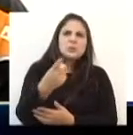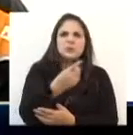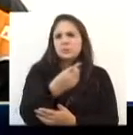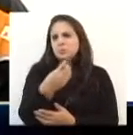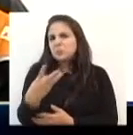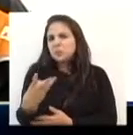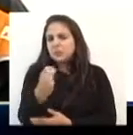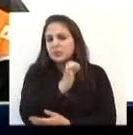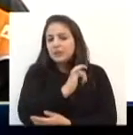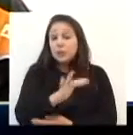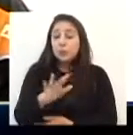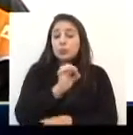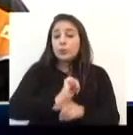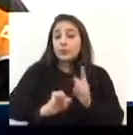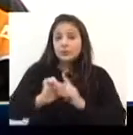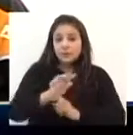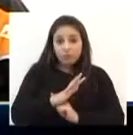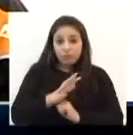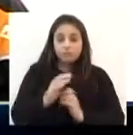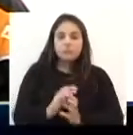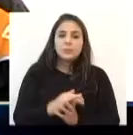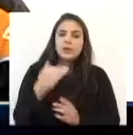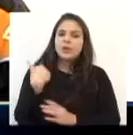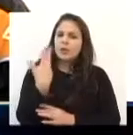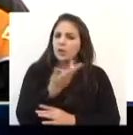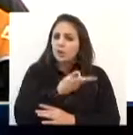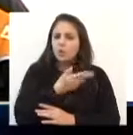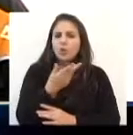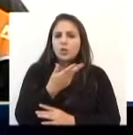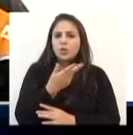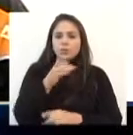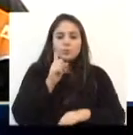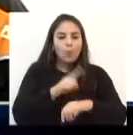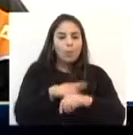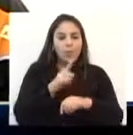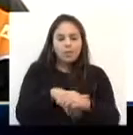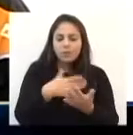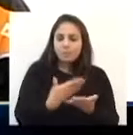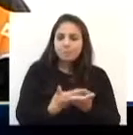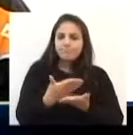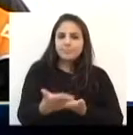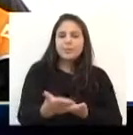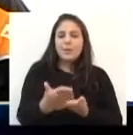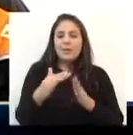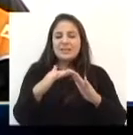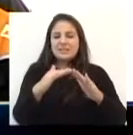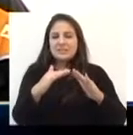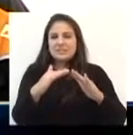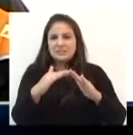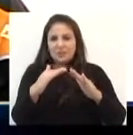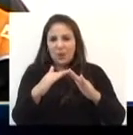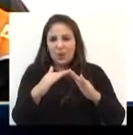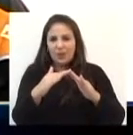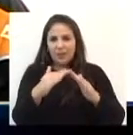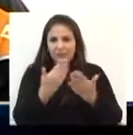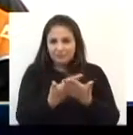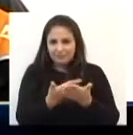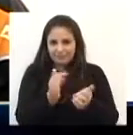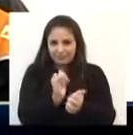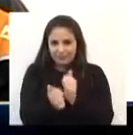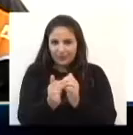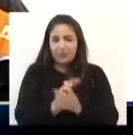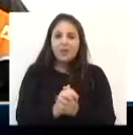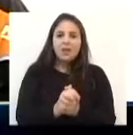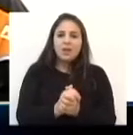são social e a gente, desde quando abriu a escolinha, a gente faz essa parte. Porque a